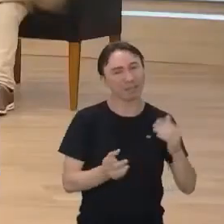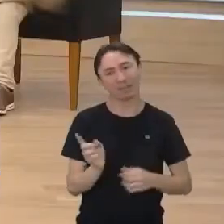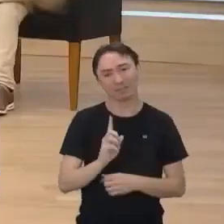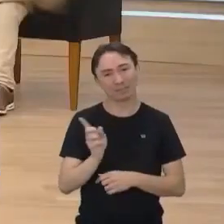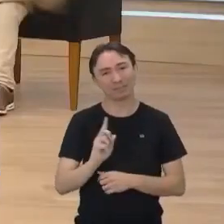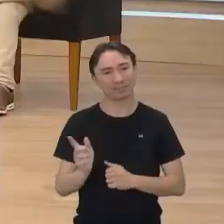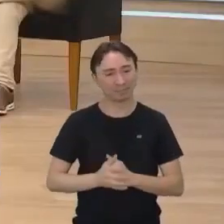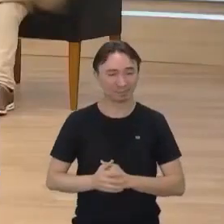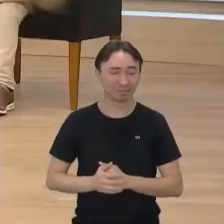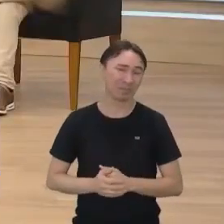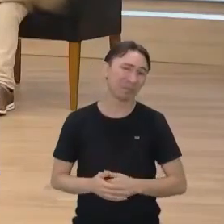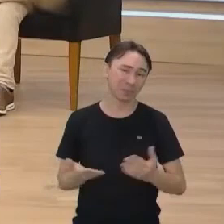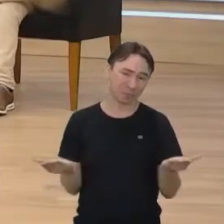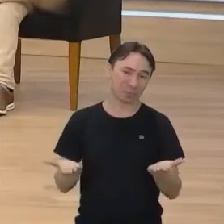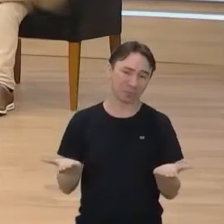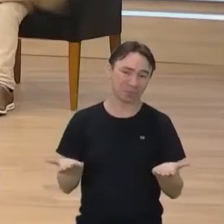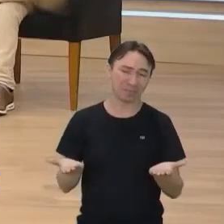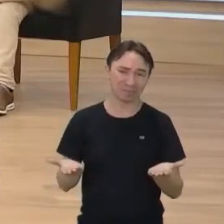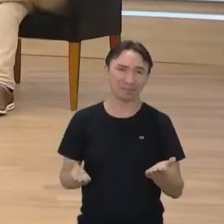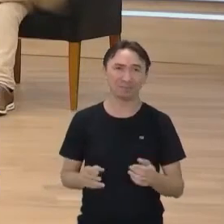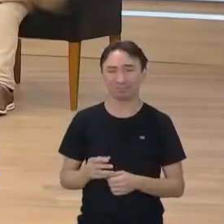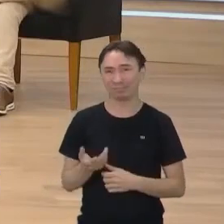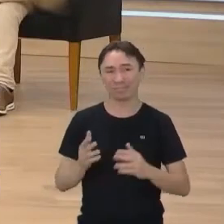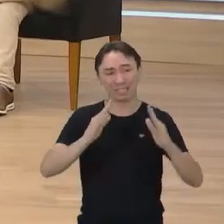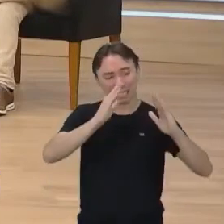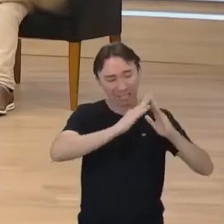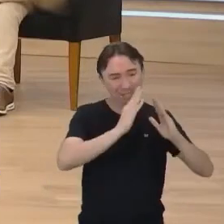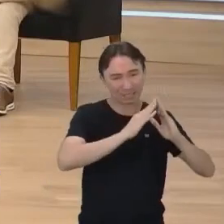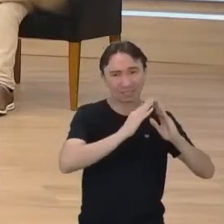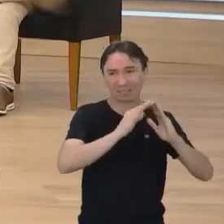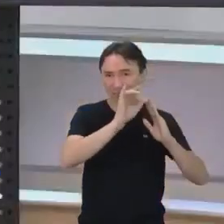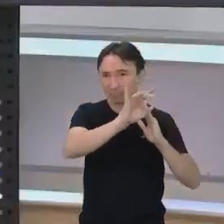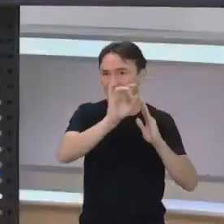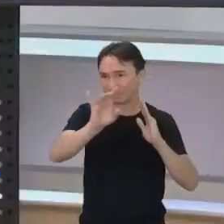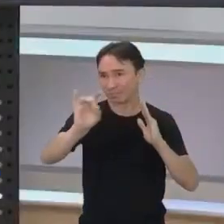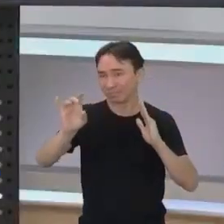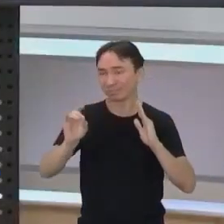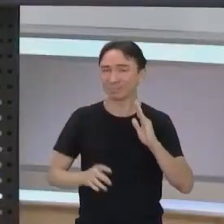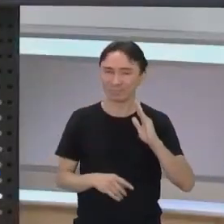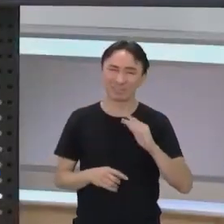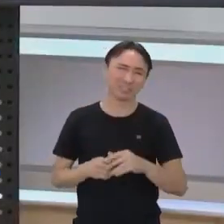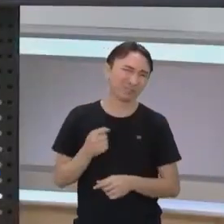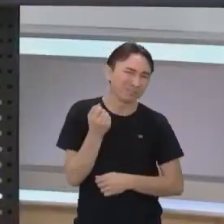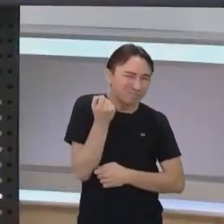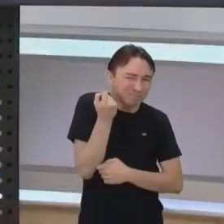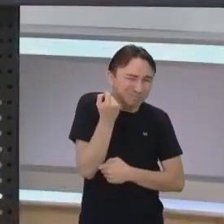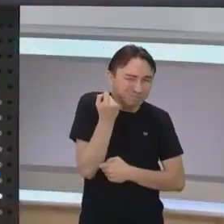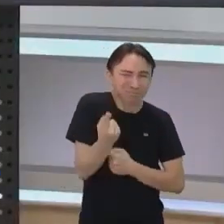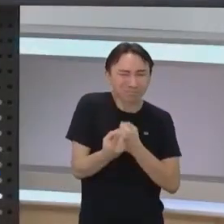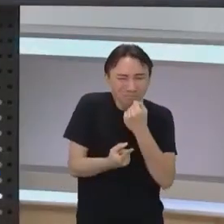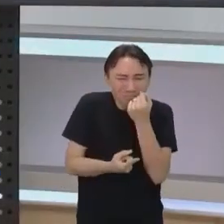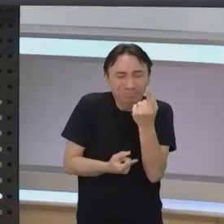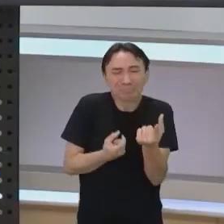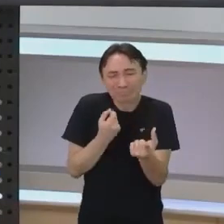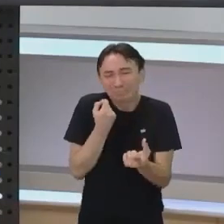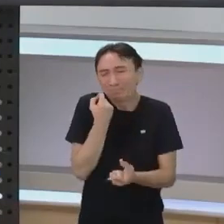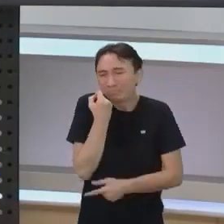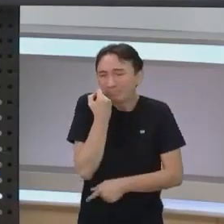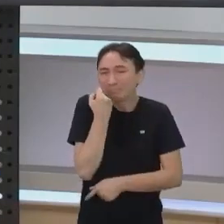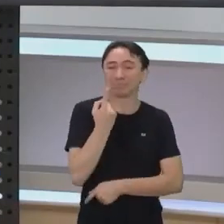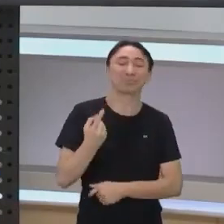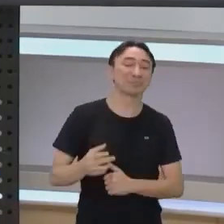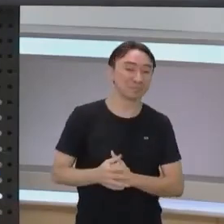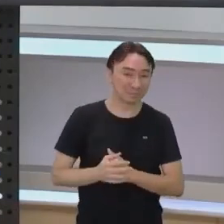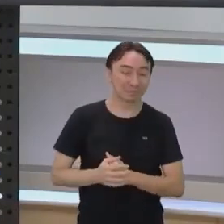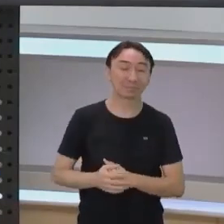é muito comum nas nossas casas hoje ter esse sistema, né? Justamente o projeto de casa sustentável deveria estar abordando